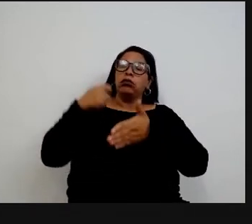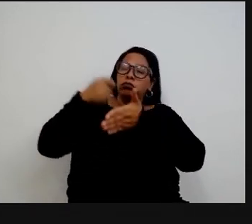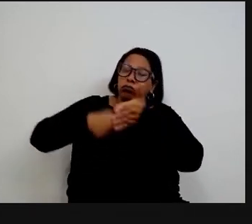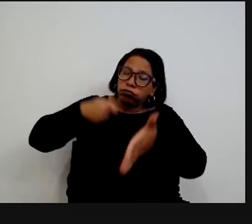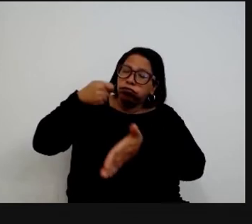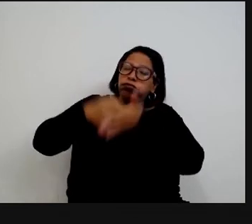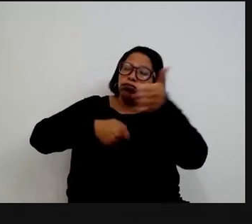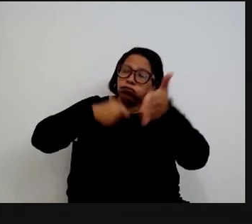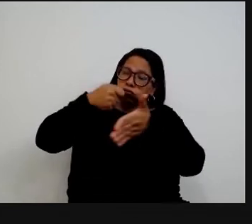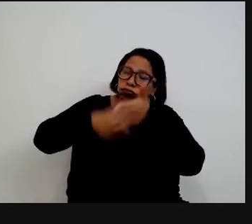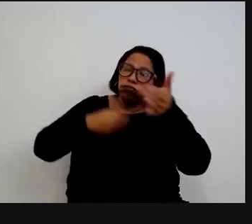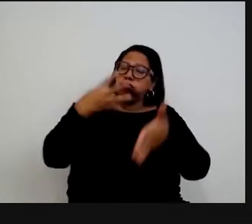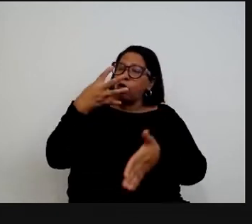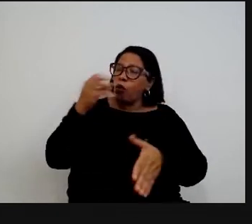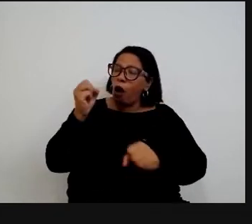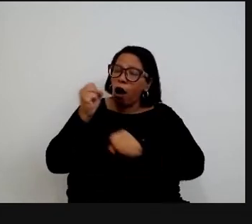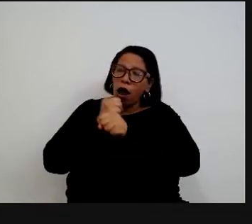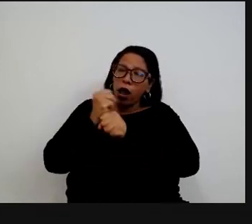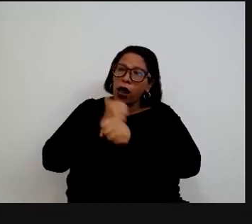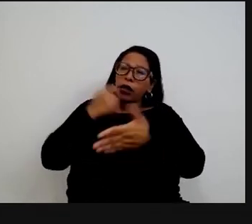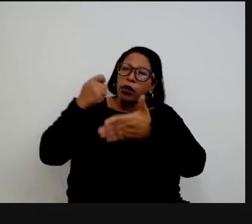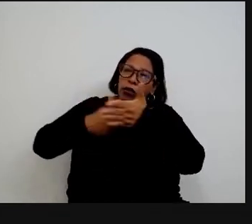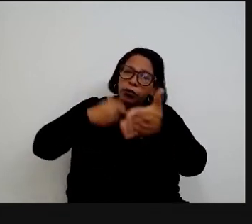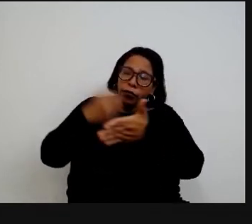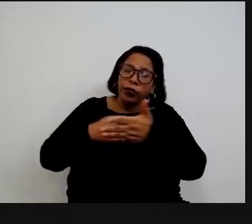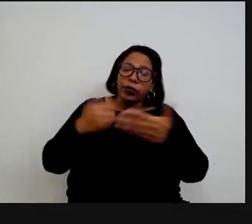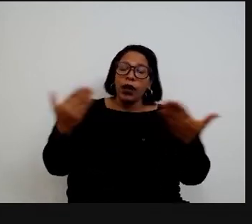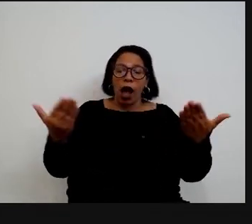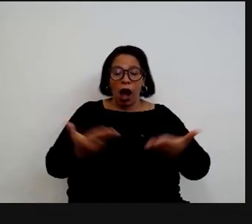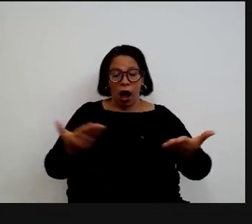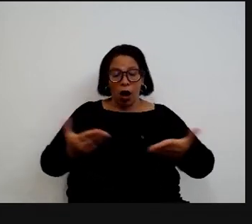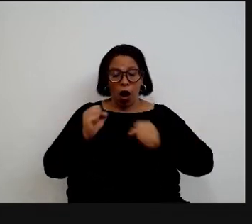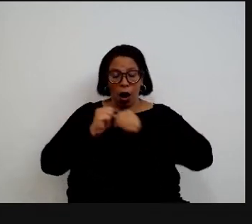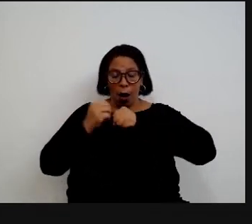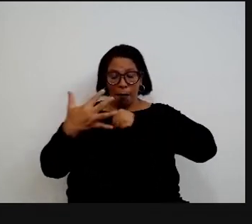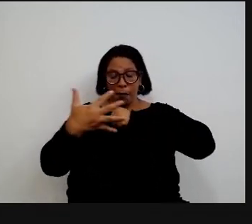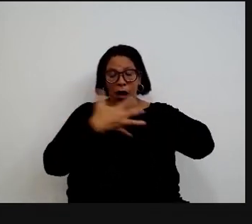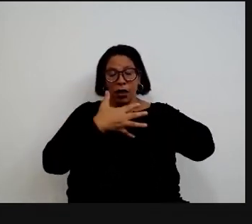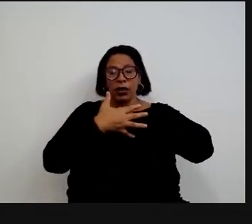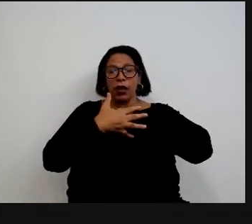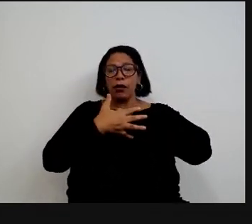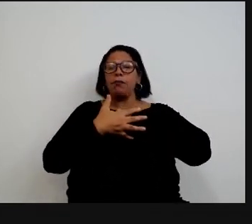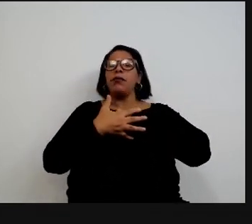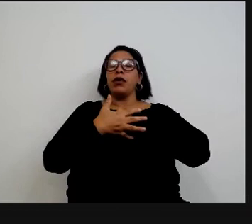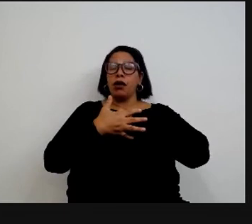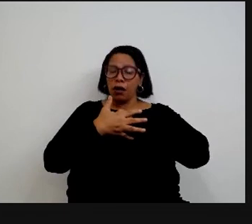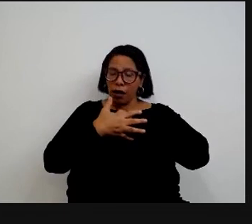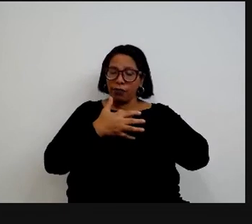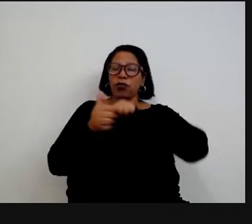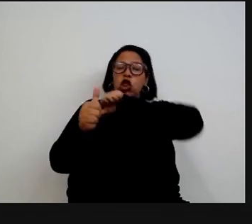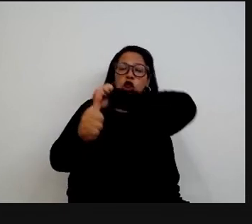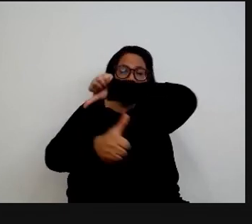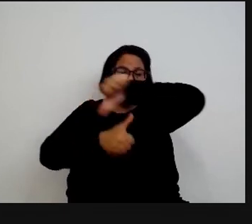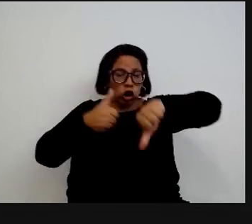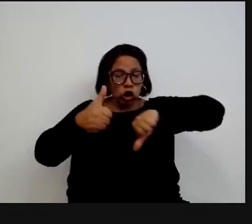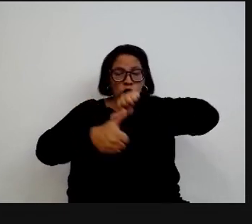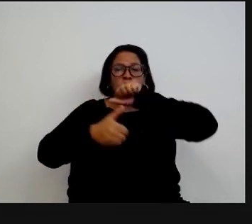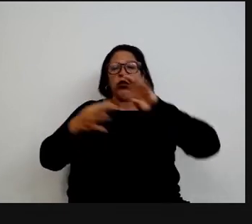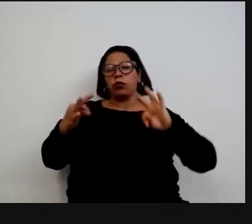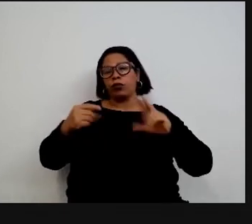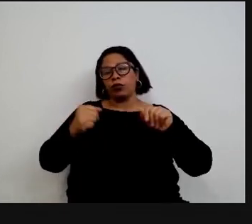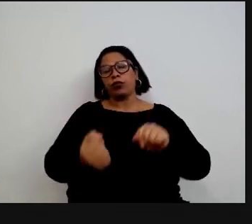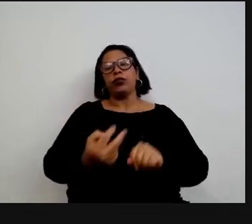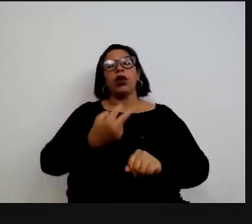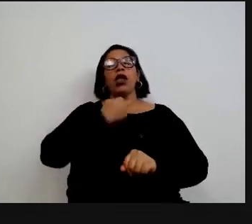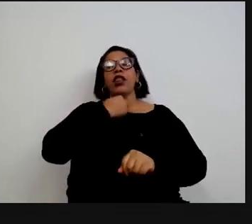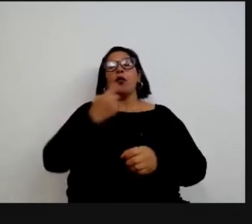durante esses anos todos. A pandemia veio, provocou essa revolução toda, e aí nós